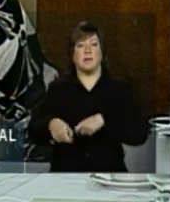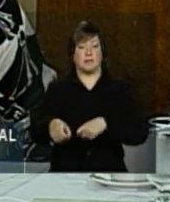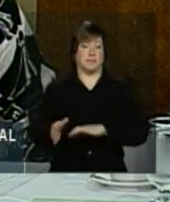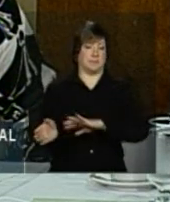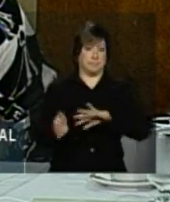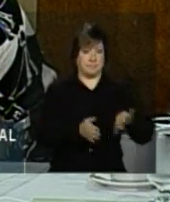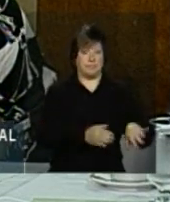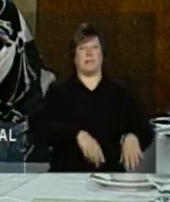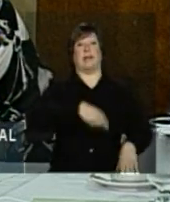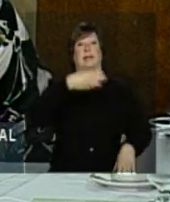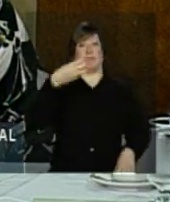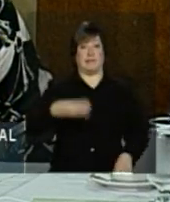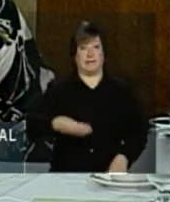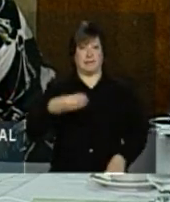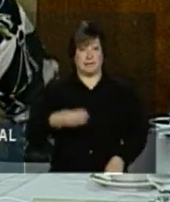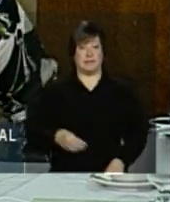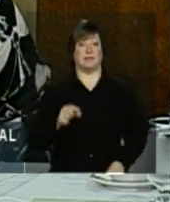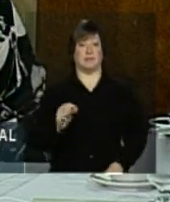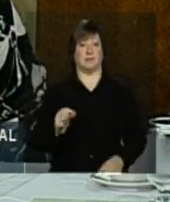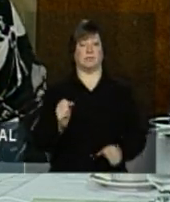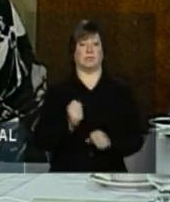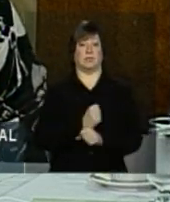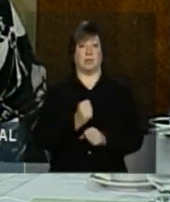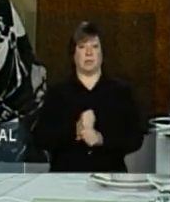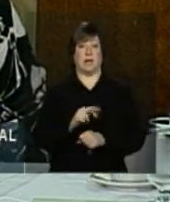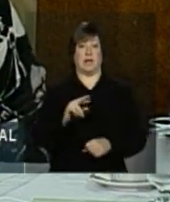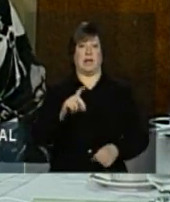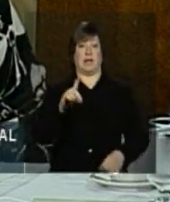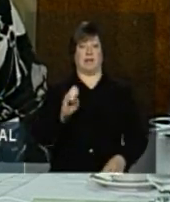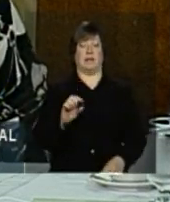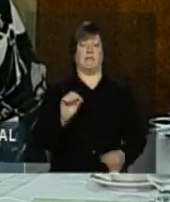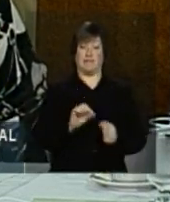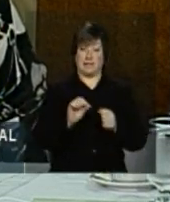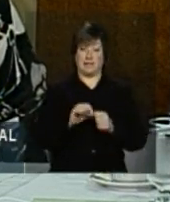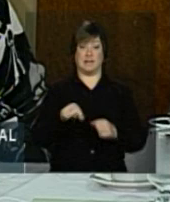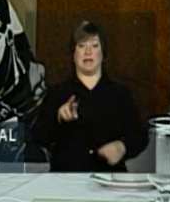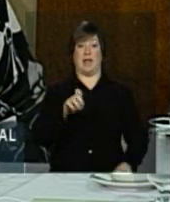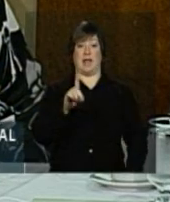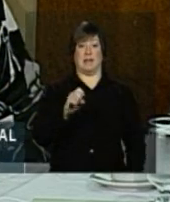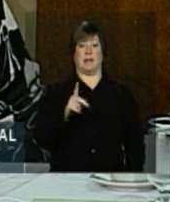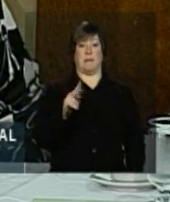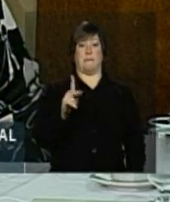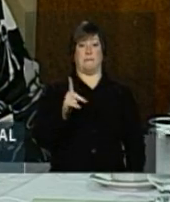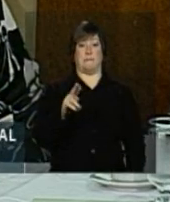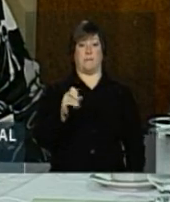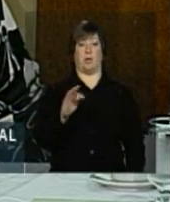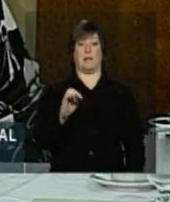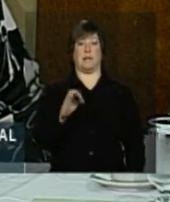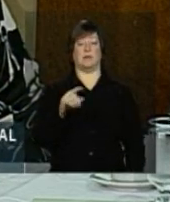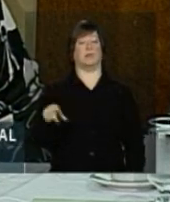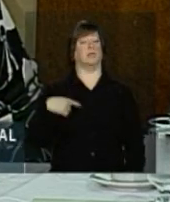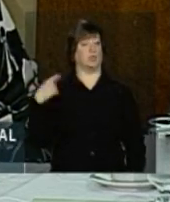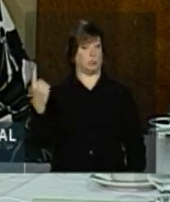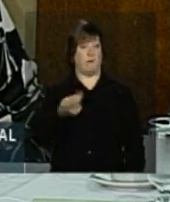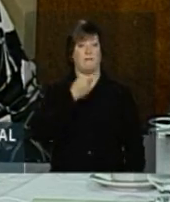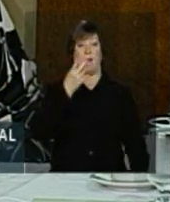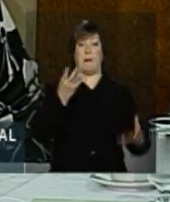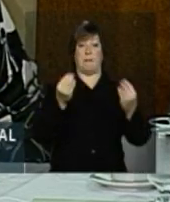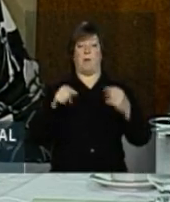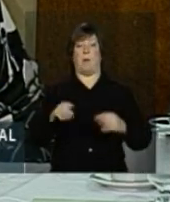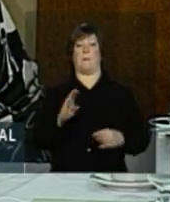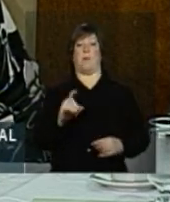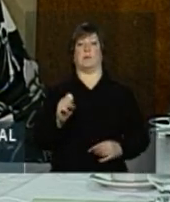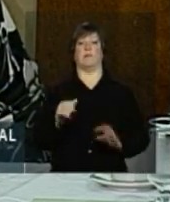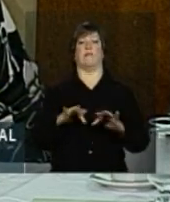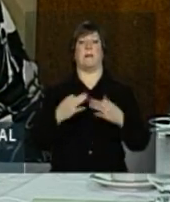terceira é a Constituição de uma rede de são que as pessoas falam muito do bolsa família mas em especial no